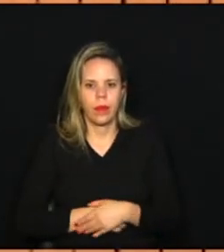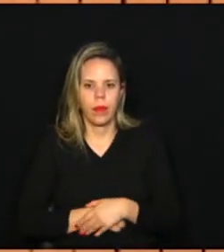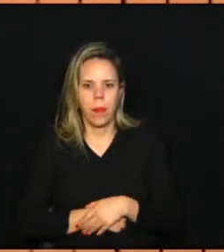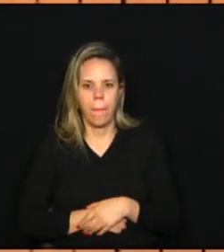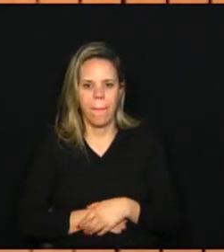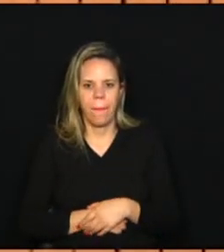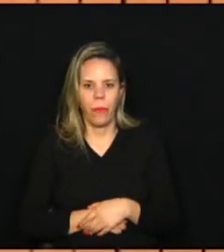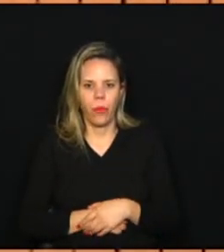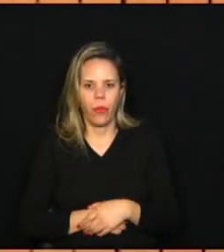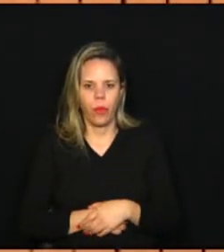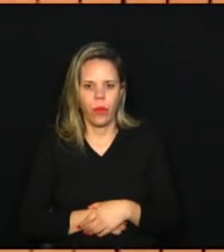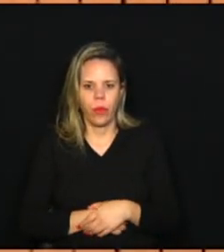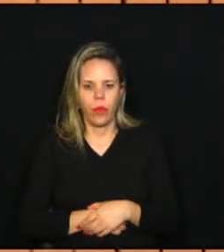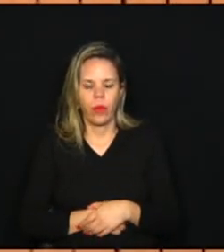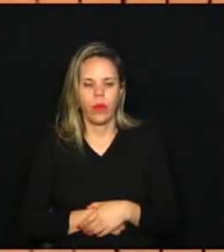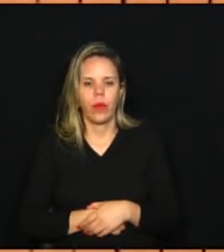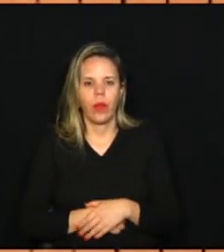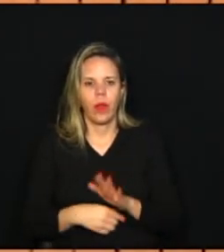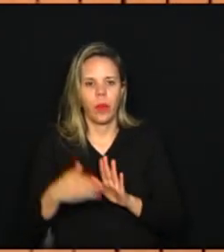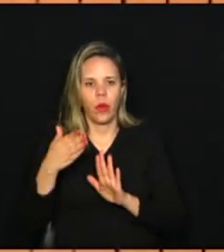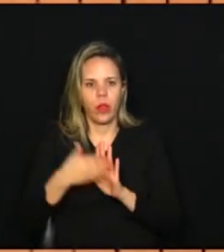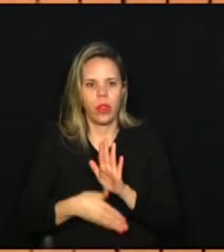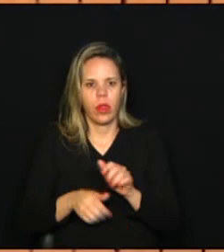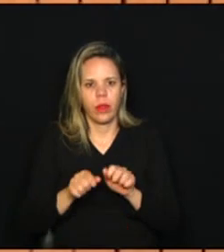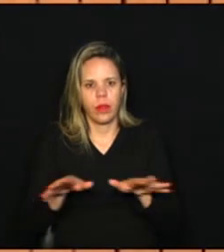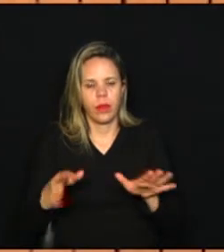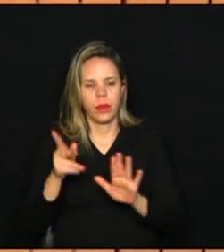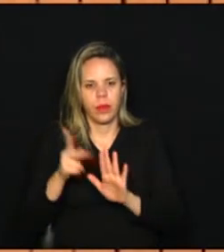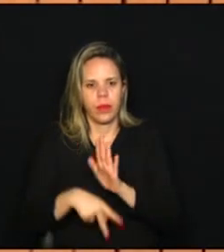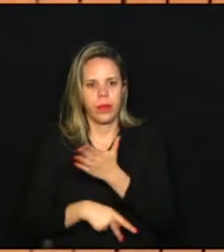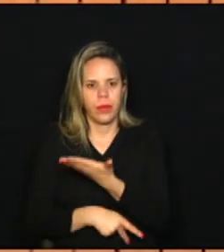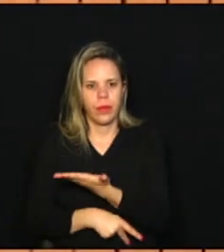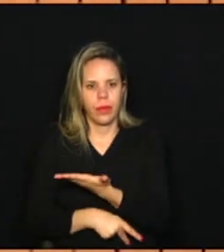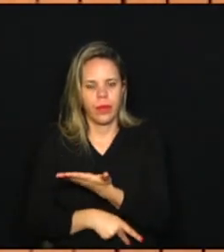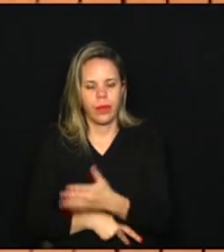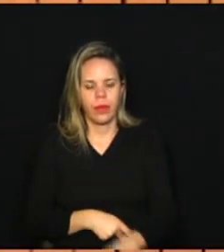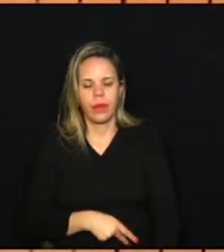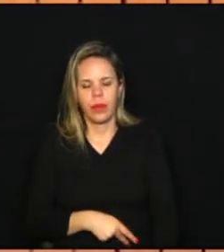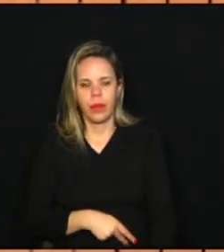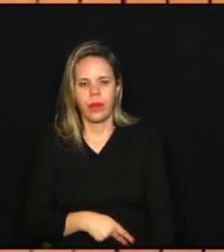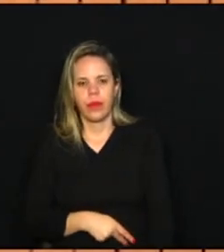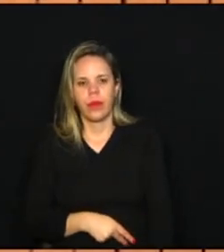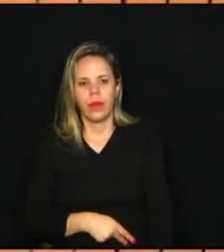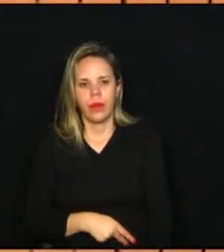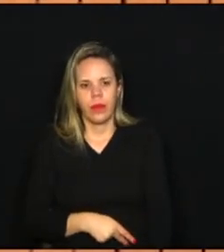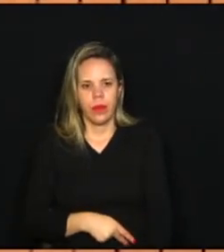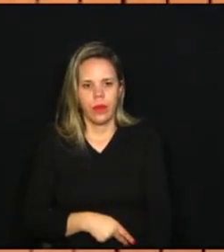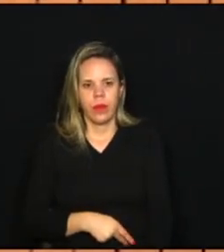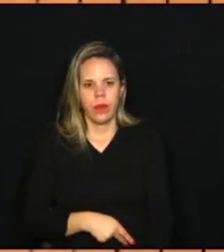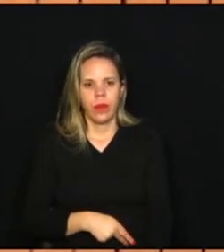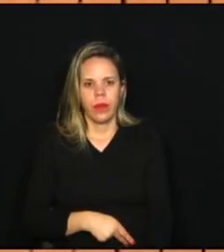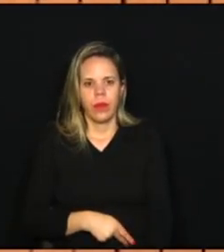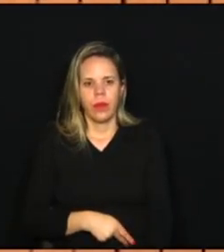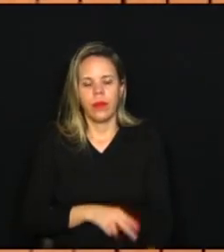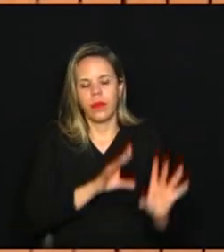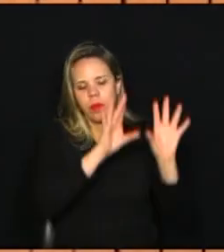uma destrinchada no projeto, né, Cecília? Ela foi bem